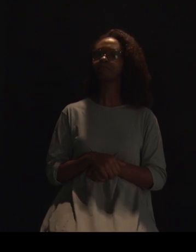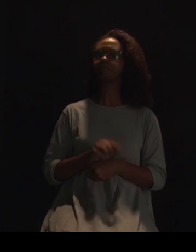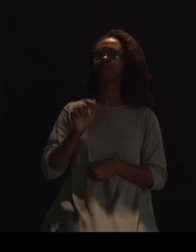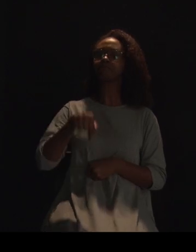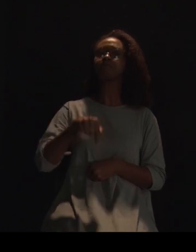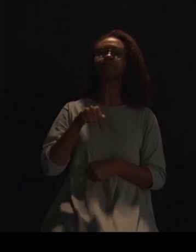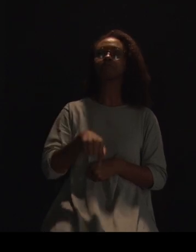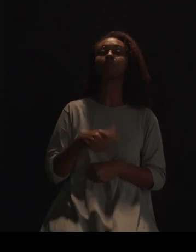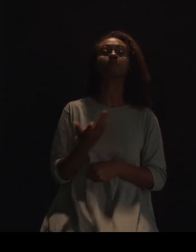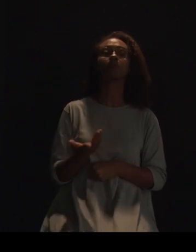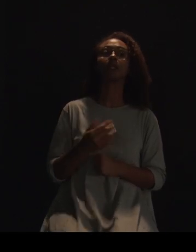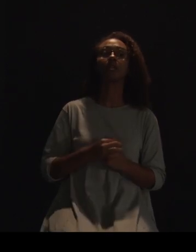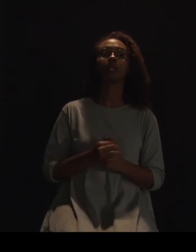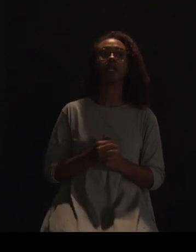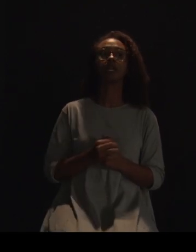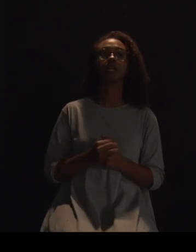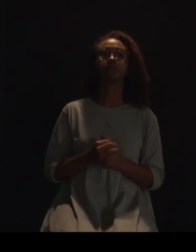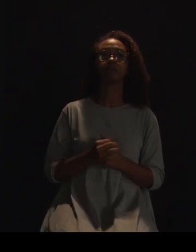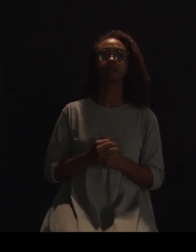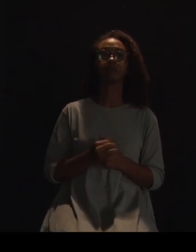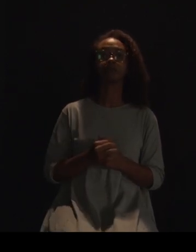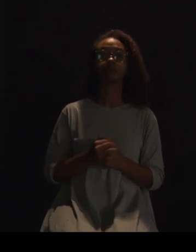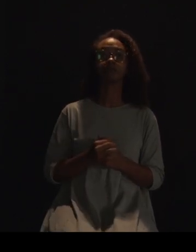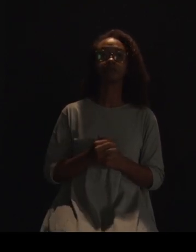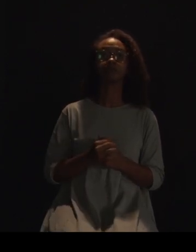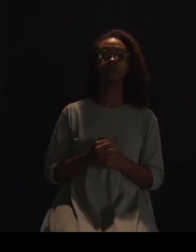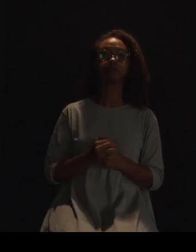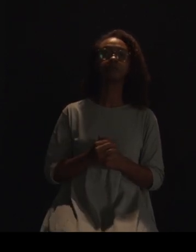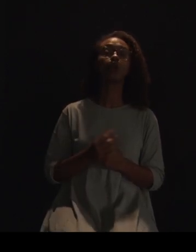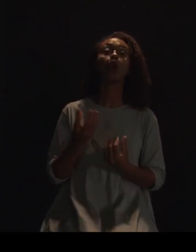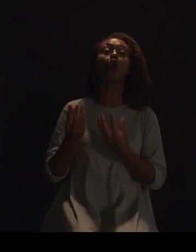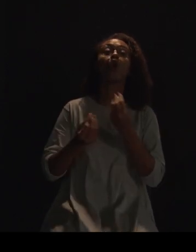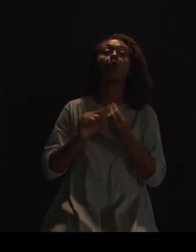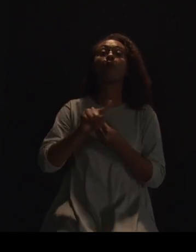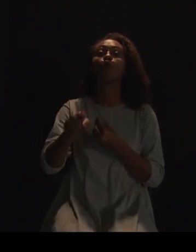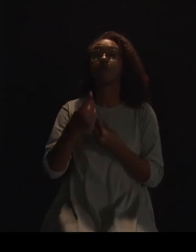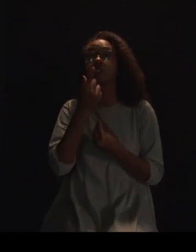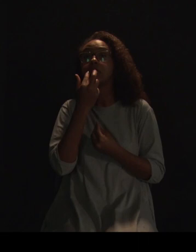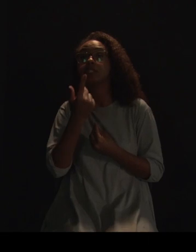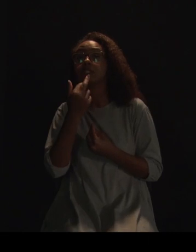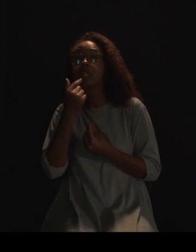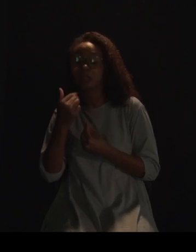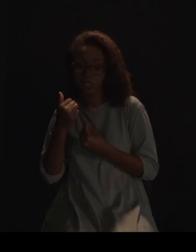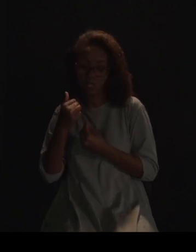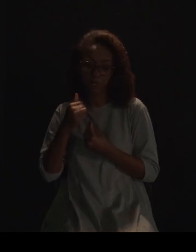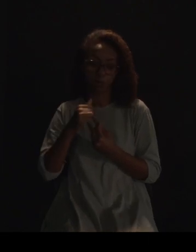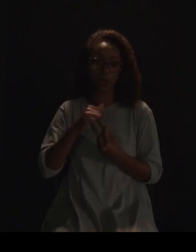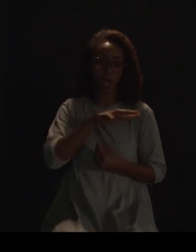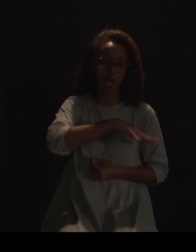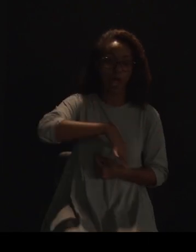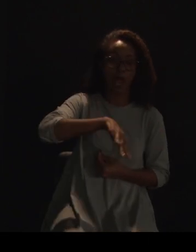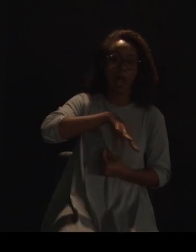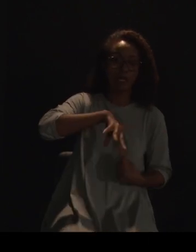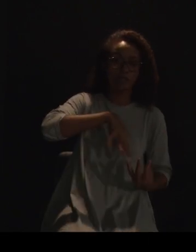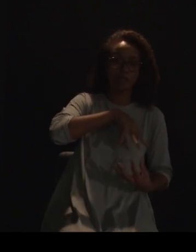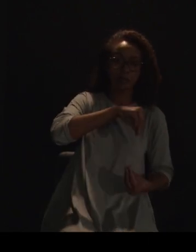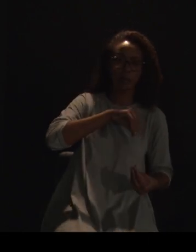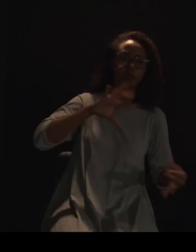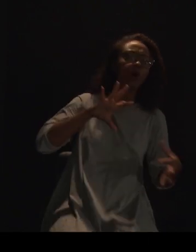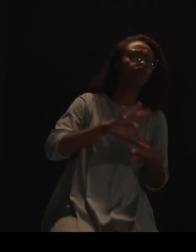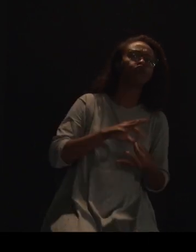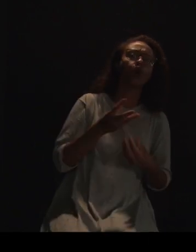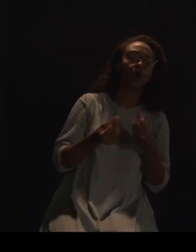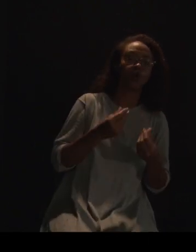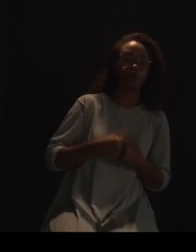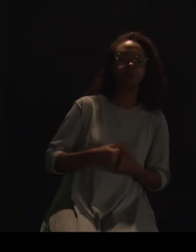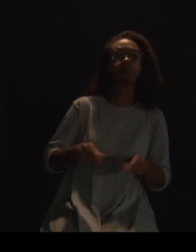como a língua conecta com o mundo espiritual essa foi uma à outra as palavras